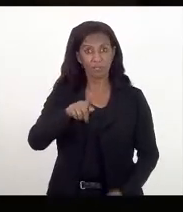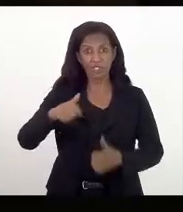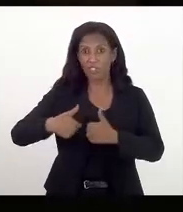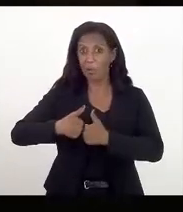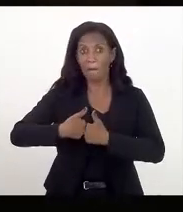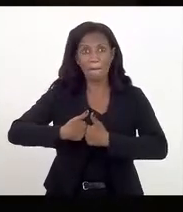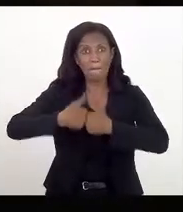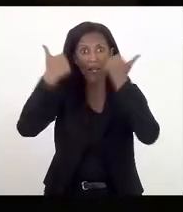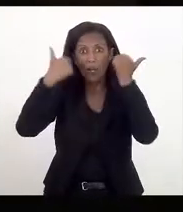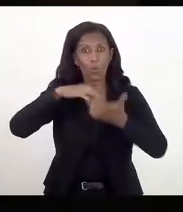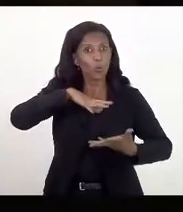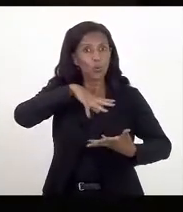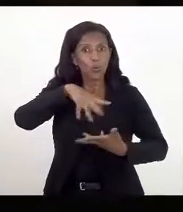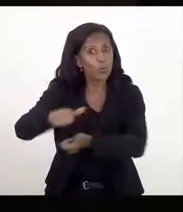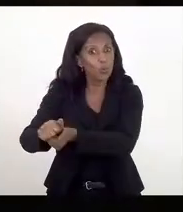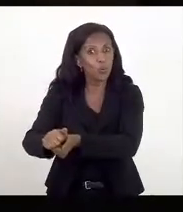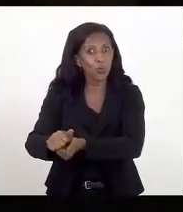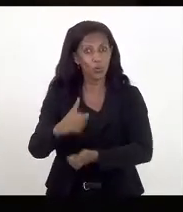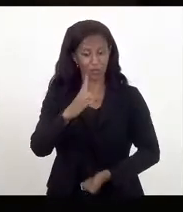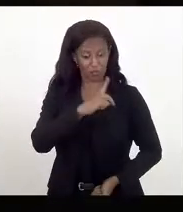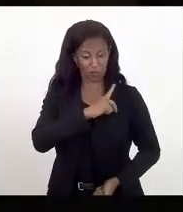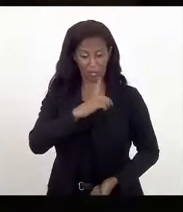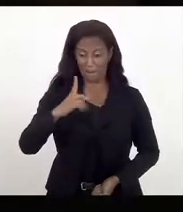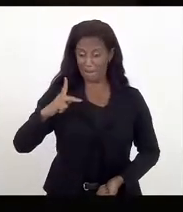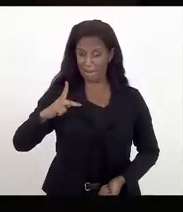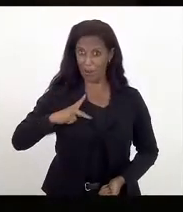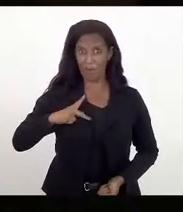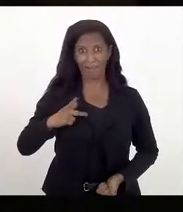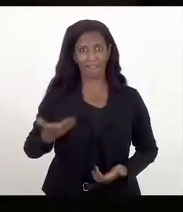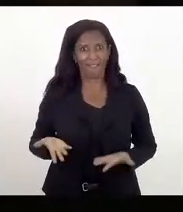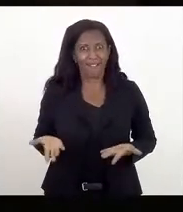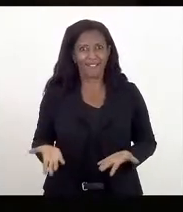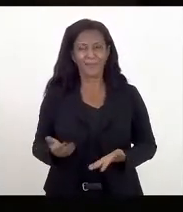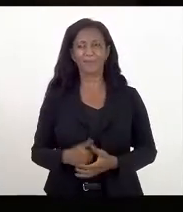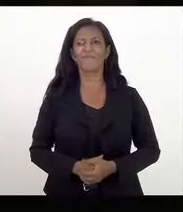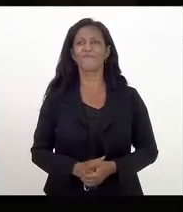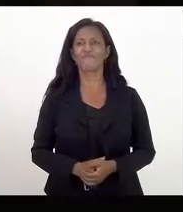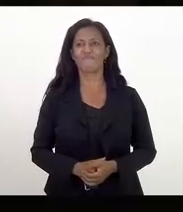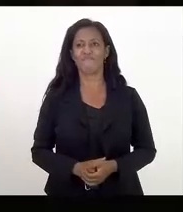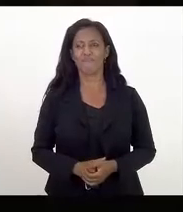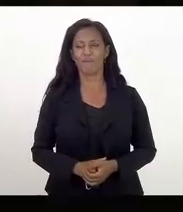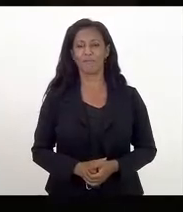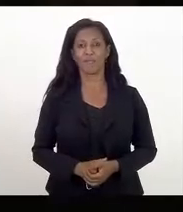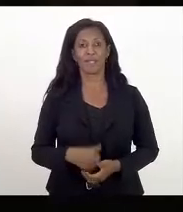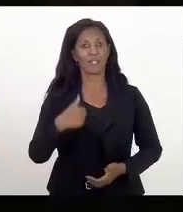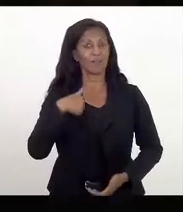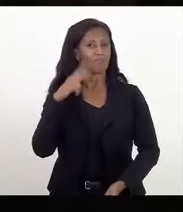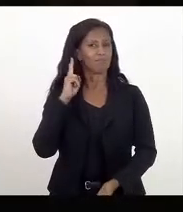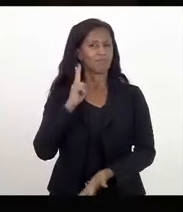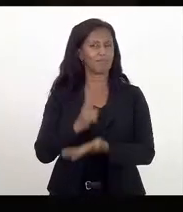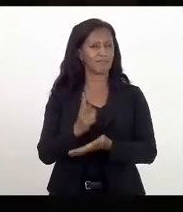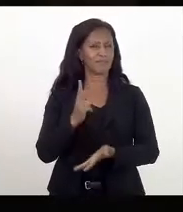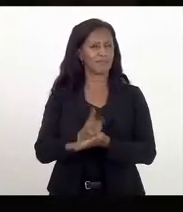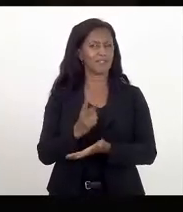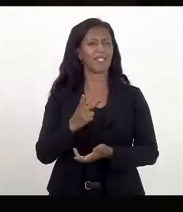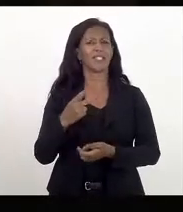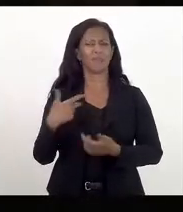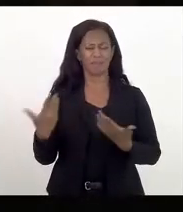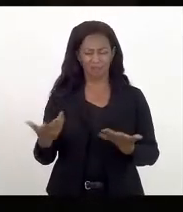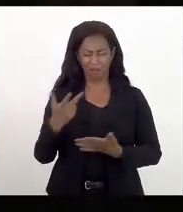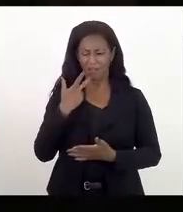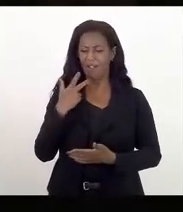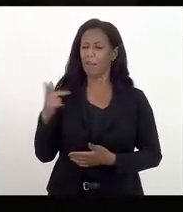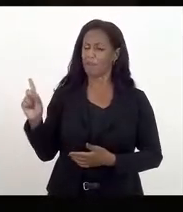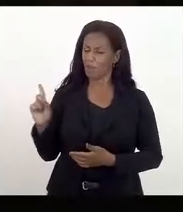advogados do mundo que se chama defessoria pública. E eu sempre faço o encaminhamento dessa